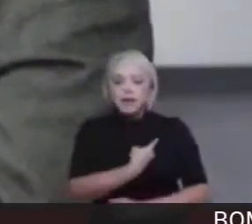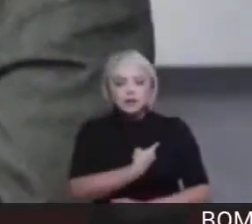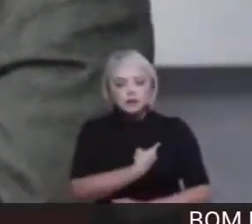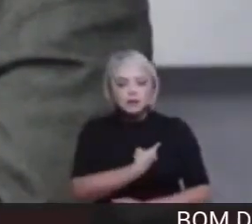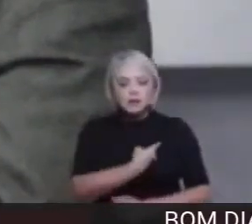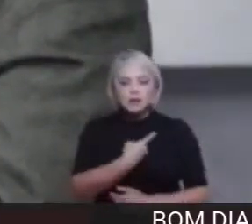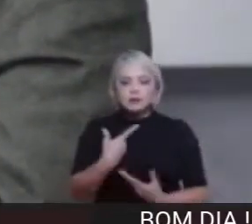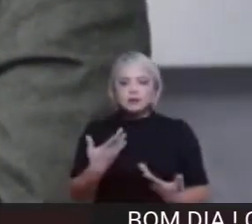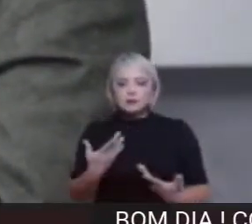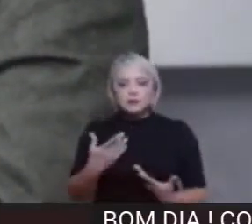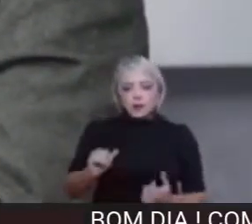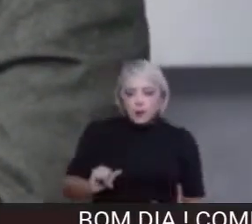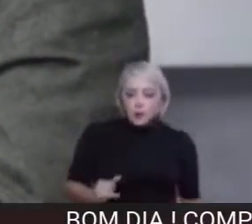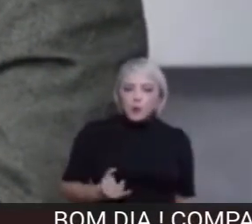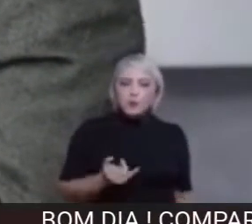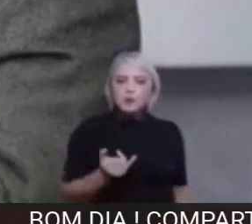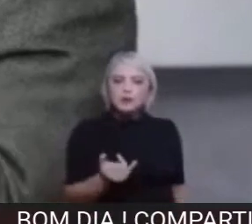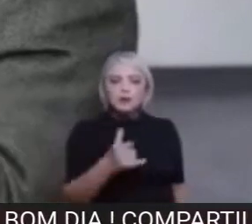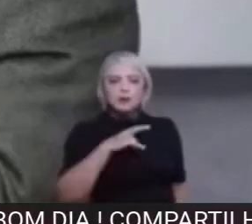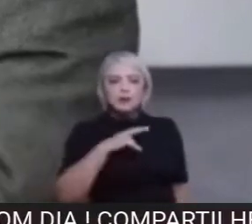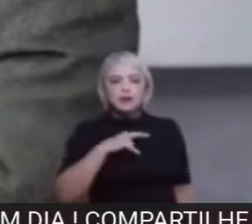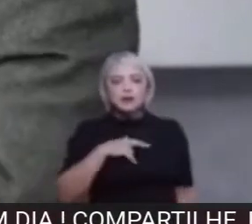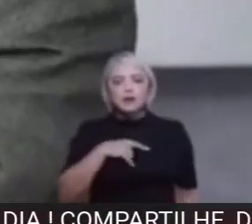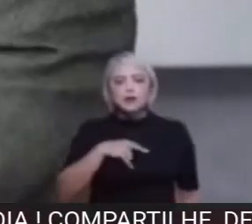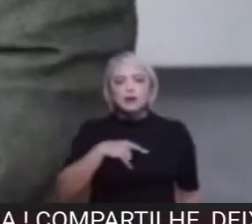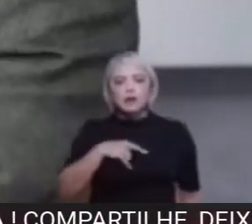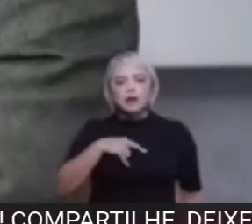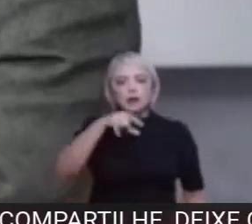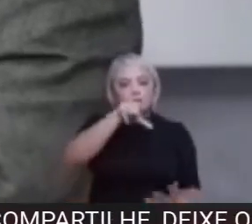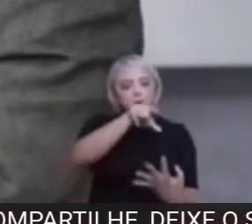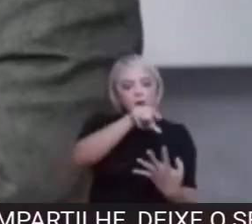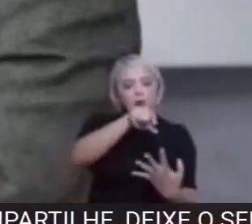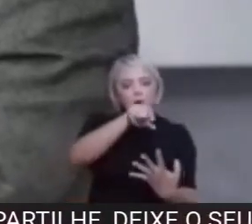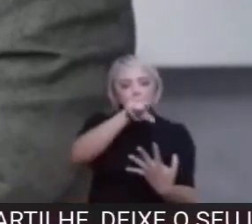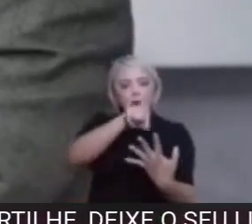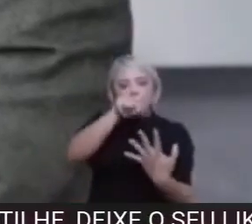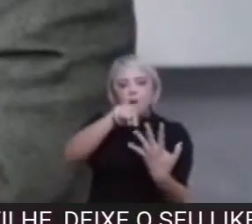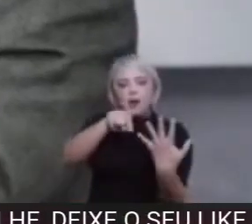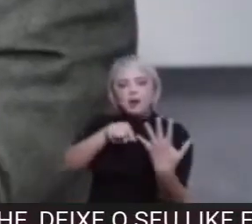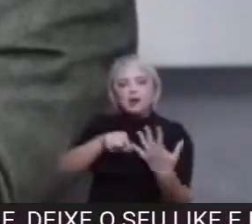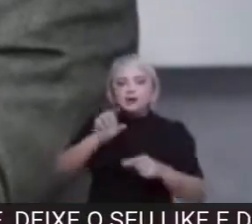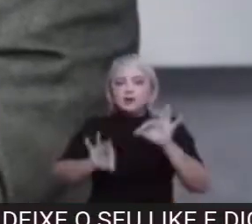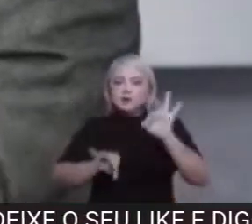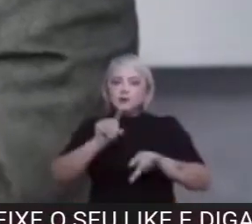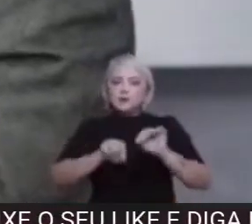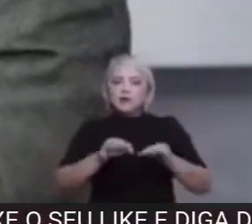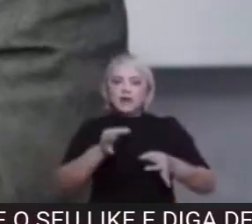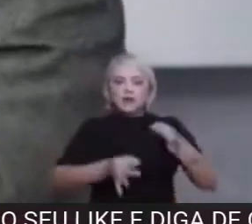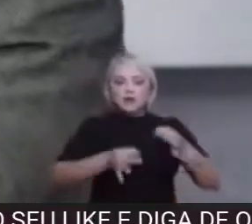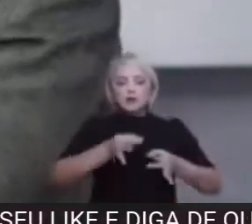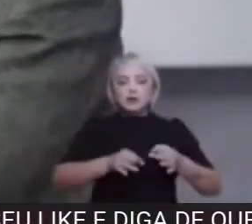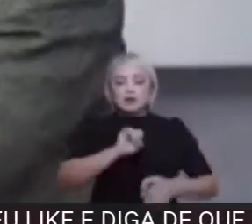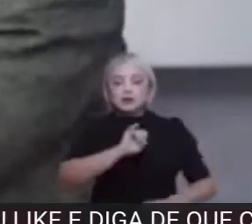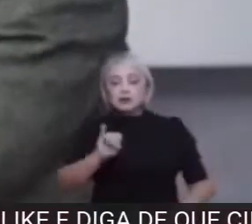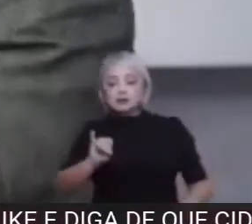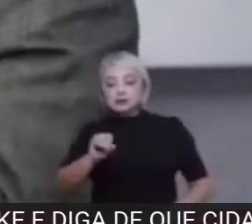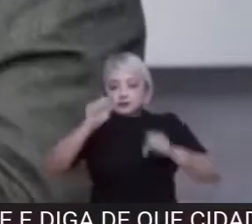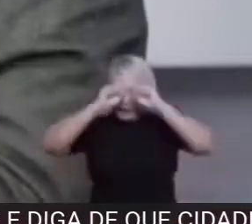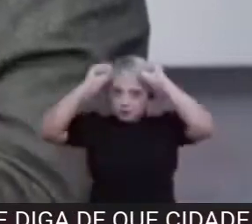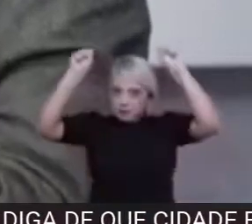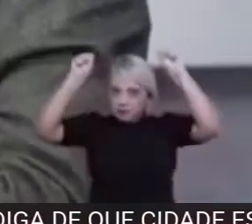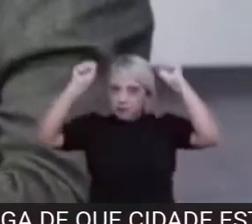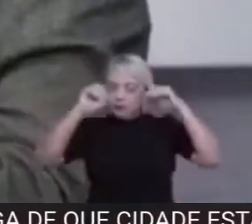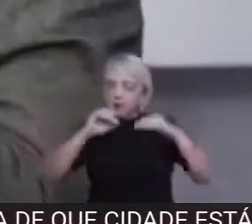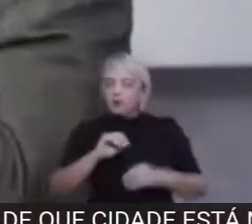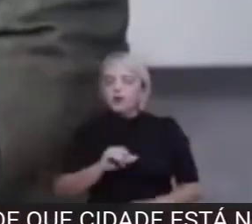que nós tivemos para indicar juízes à Suprema Corte e outros tribunais superiores, se que aconteceu? Eu vou dar um exemplo